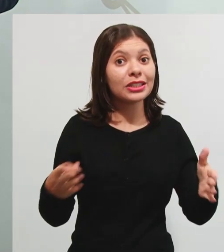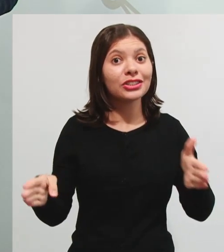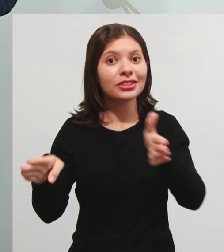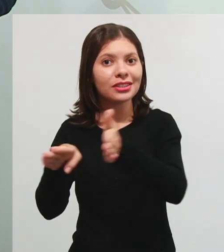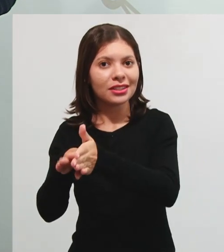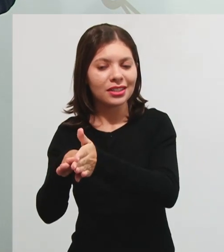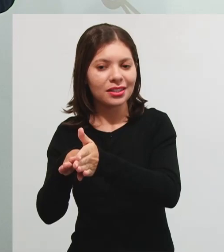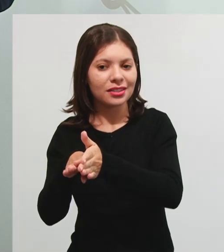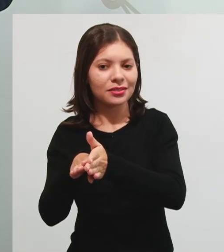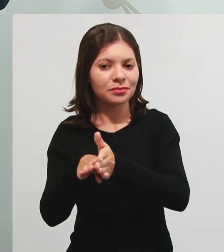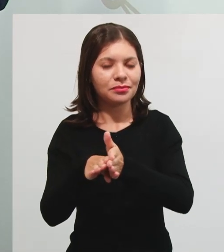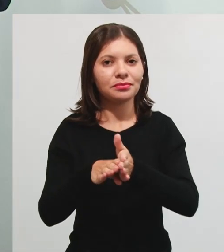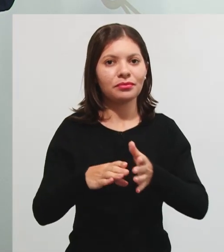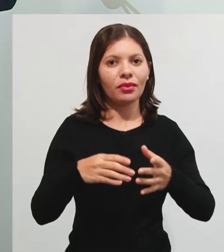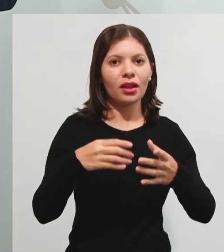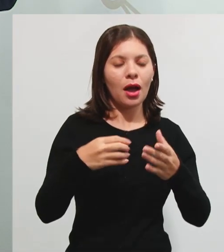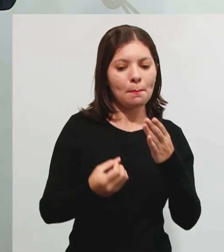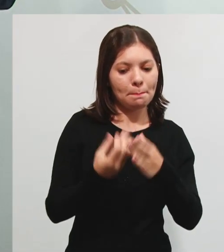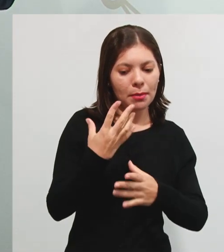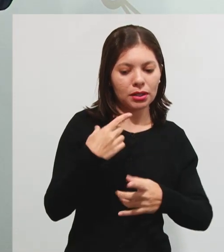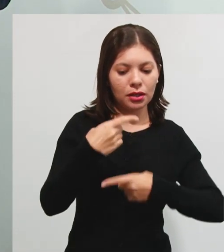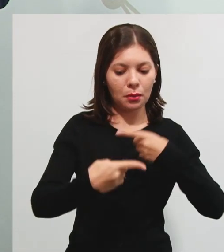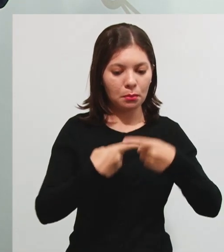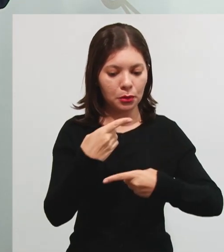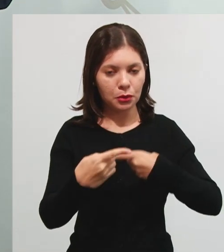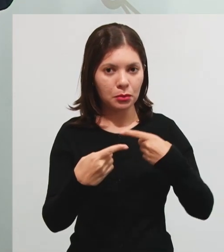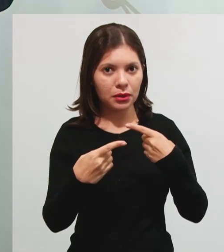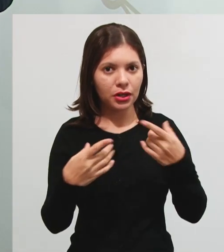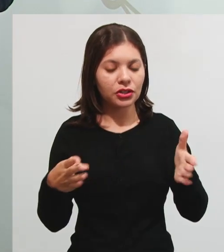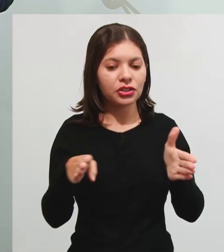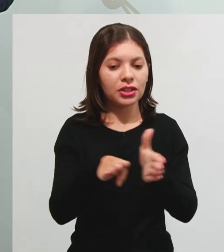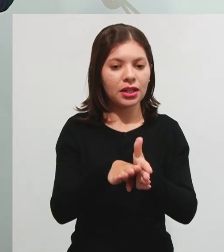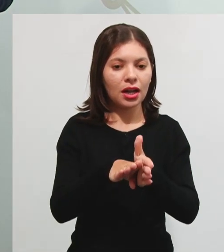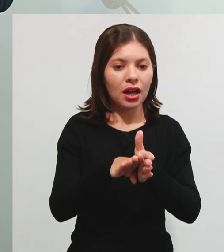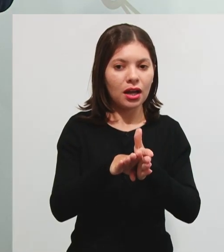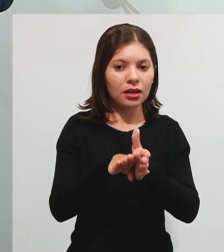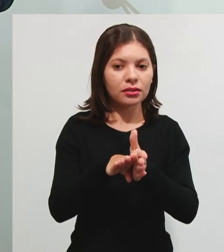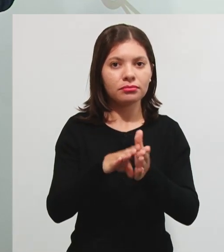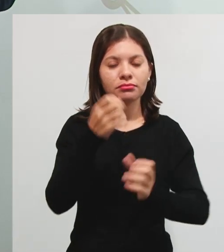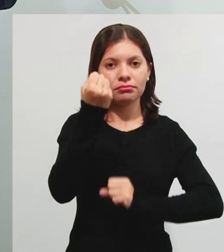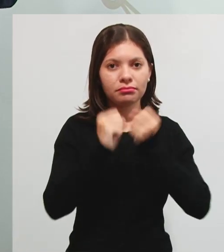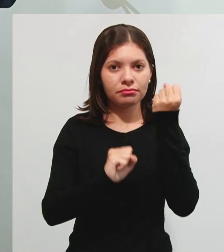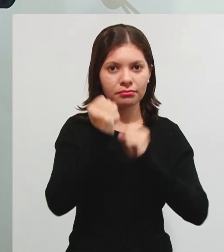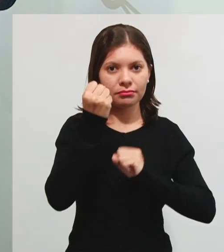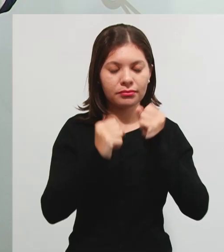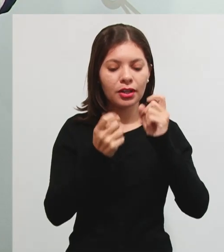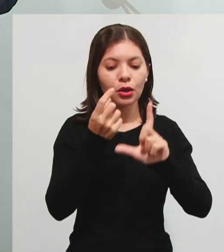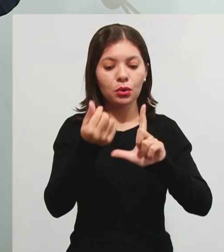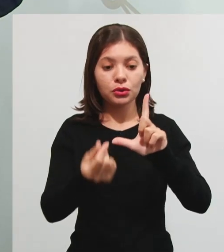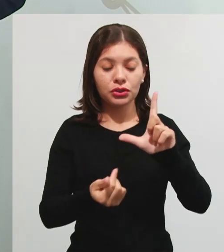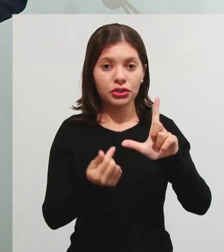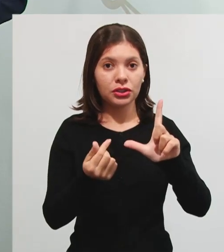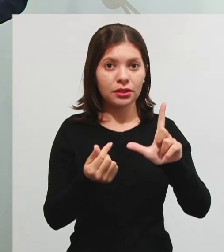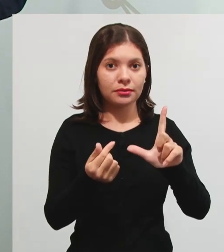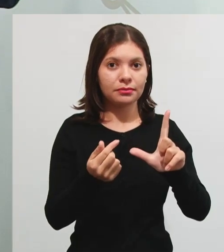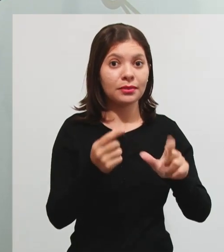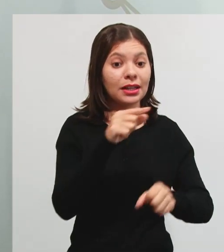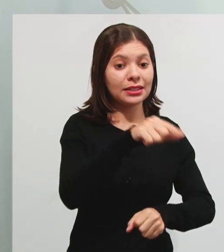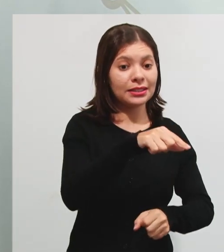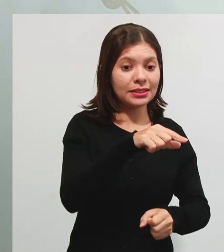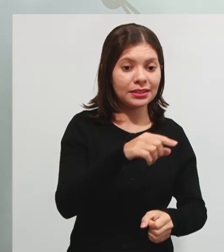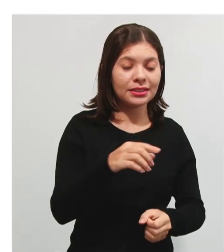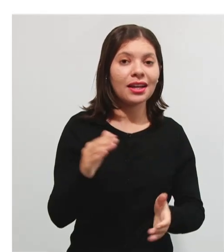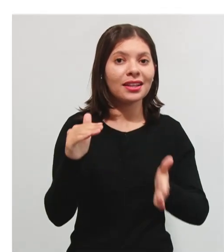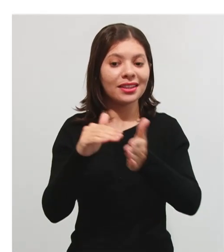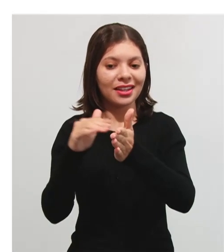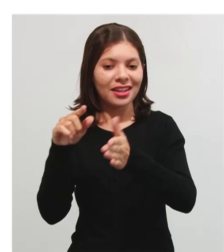na indústria. Então, esse transporte, todo esse rito em si, nós chamamos de logística, de um ponto a outro. Vamos voltar lá